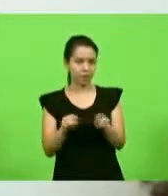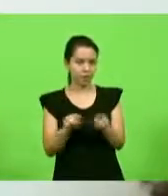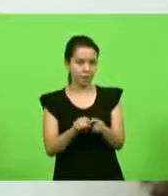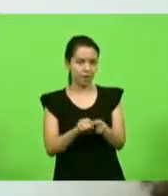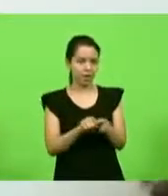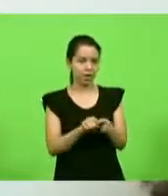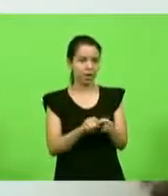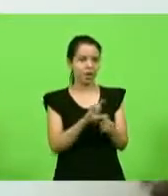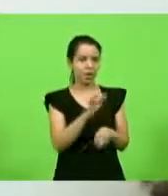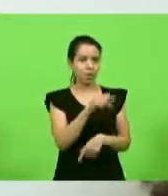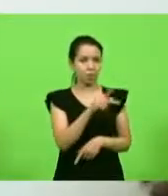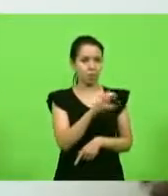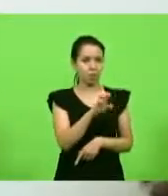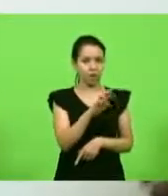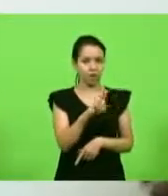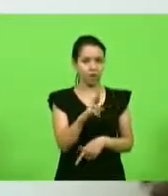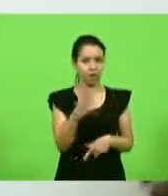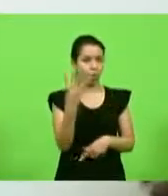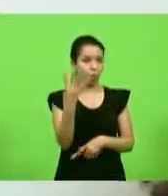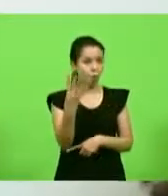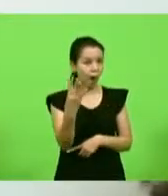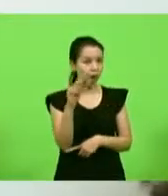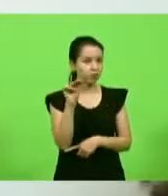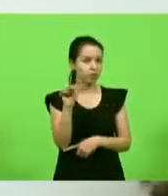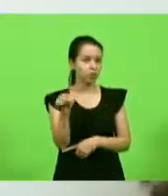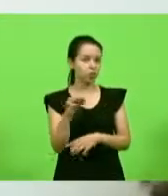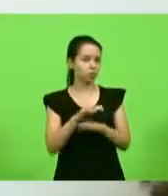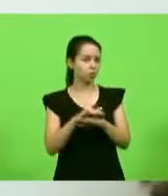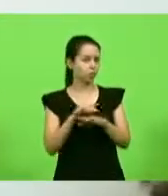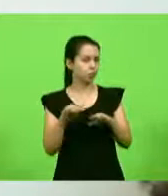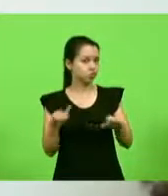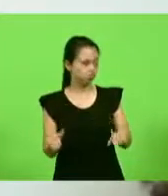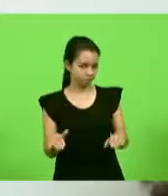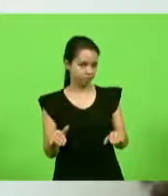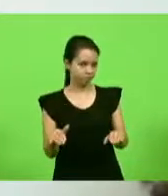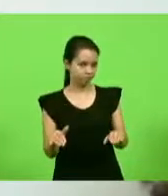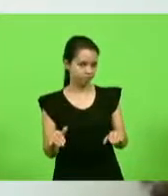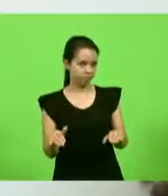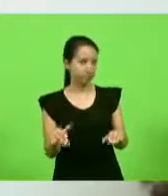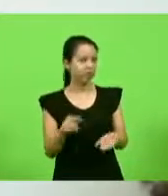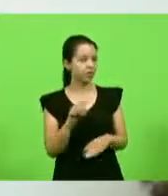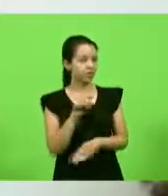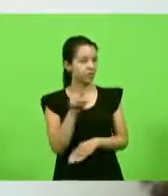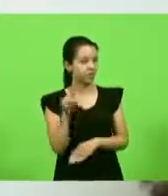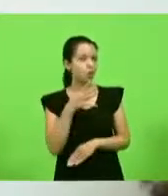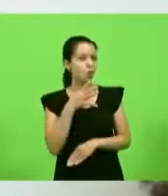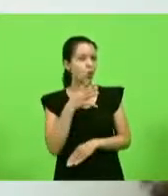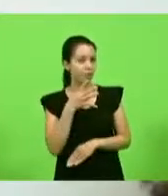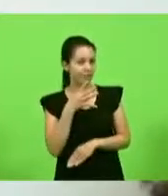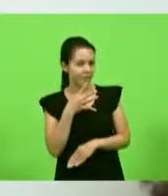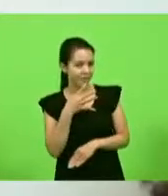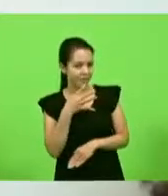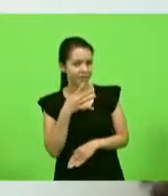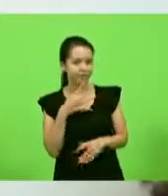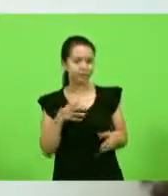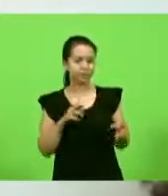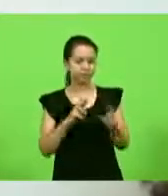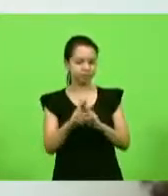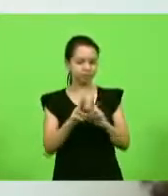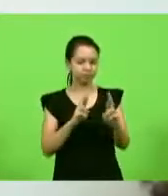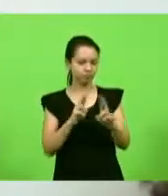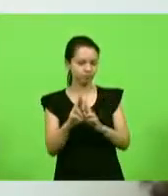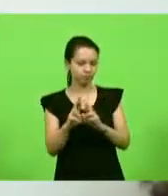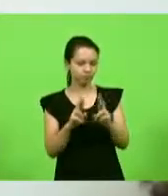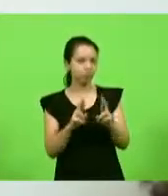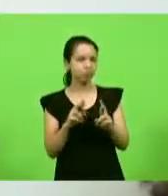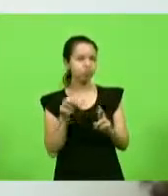apenas 4 milhões. Apenas 4 milhões. Quem conhece aquela rodovia, o Cobalcini conhece muito bem,